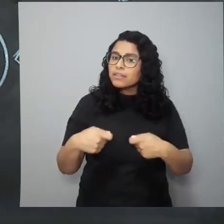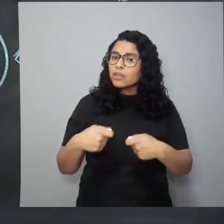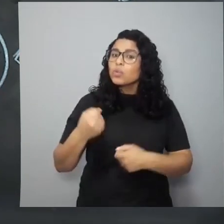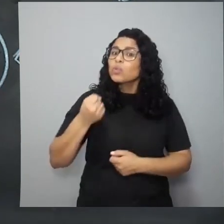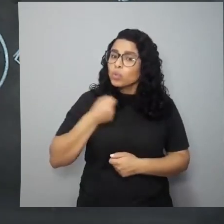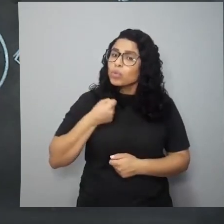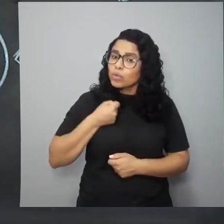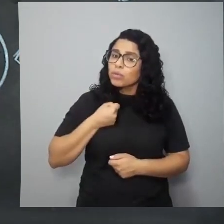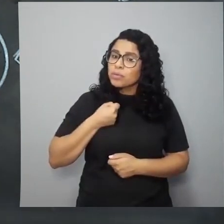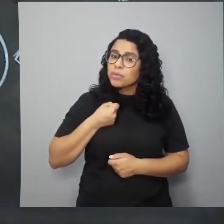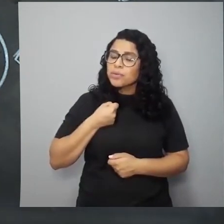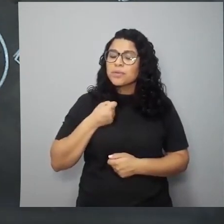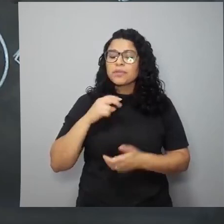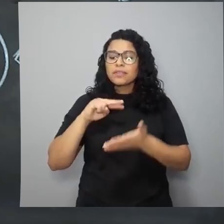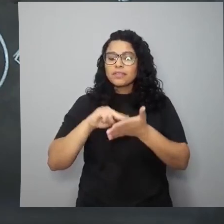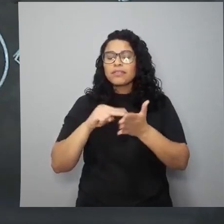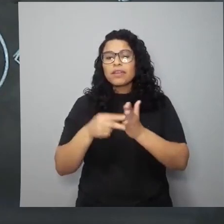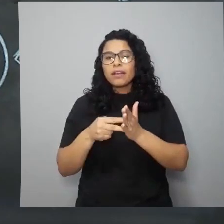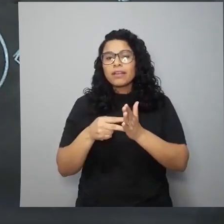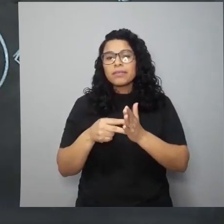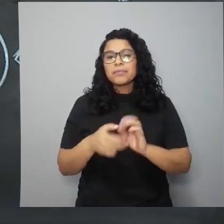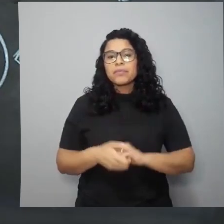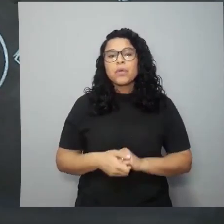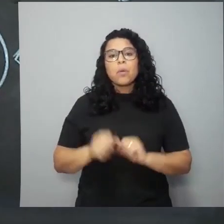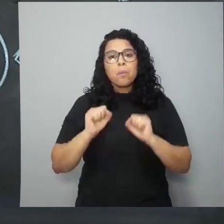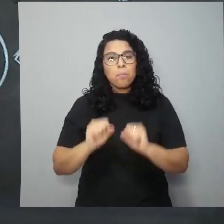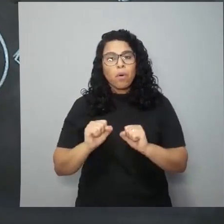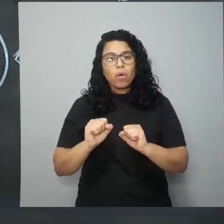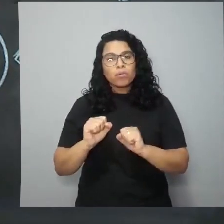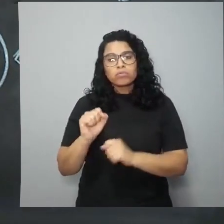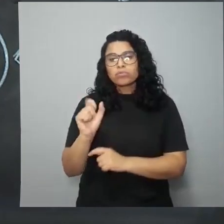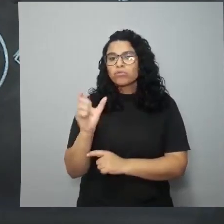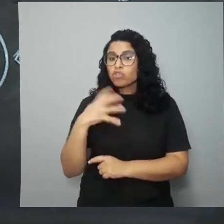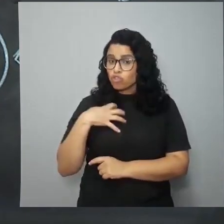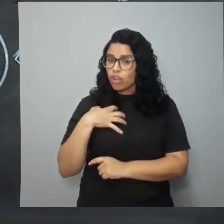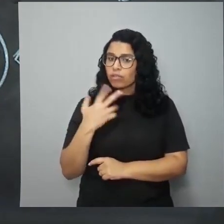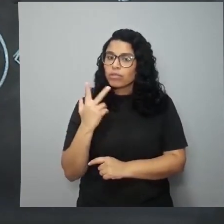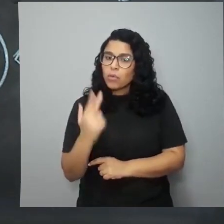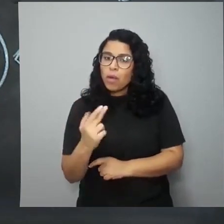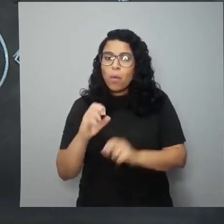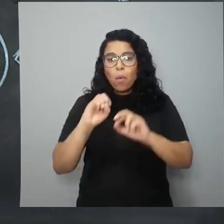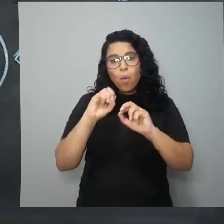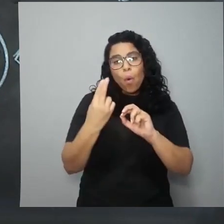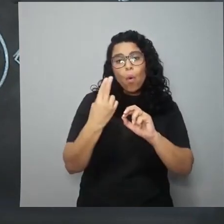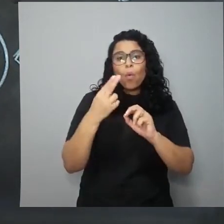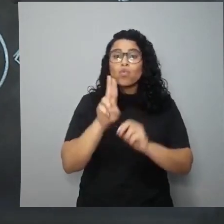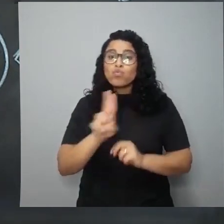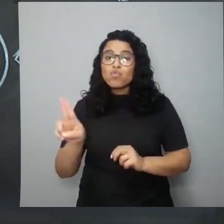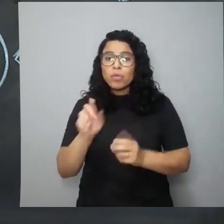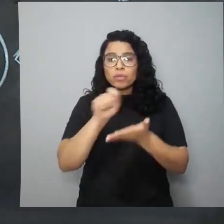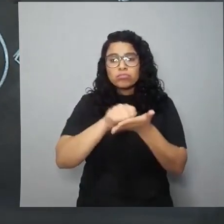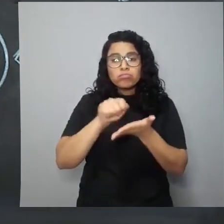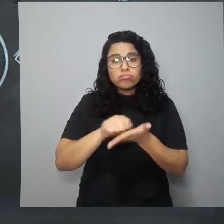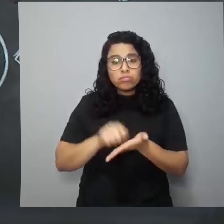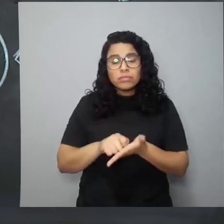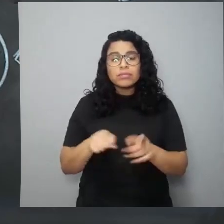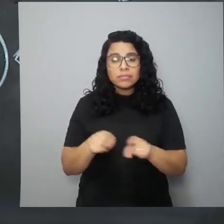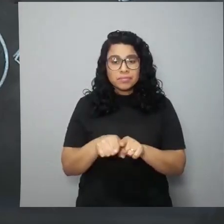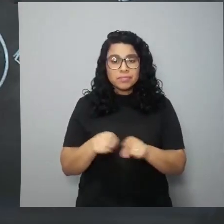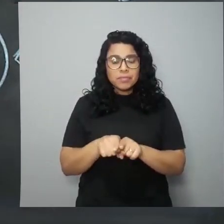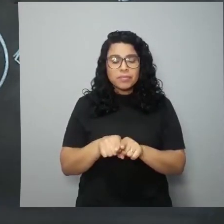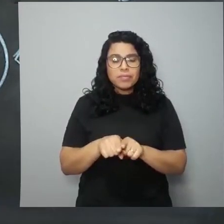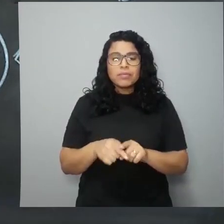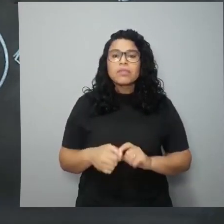numeral, que eu posso escrever dessa forma ou escrever por extenso. O número indica uma quantidade, ou seja, este é o